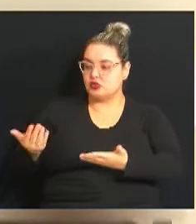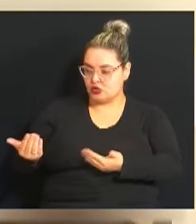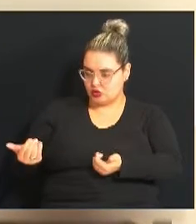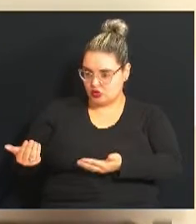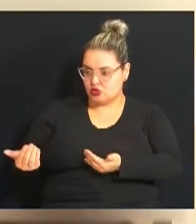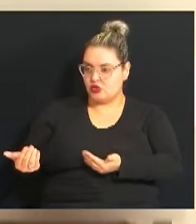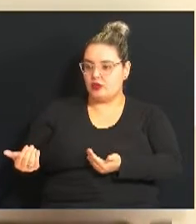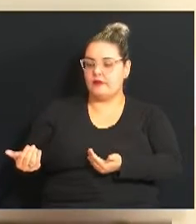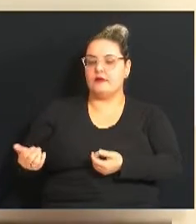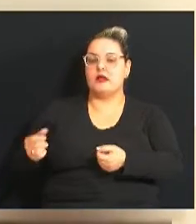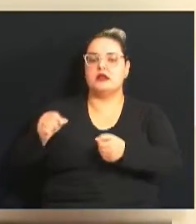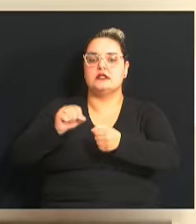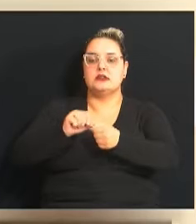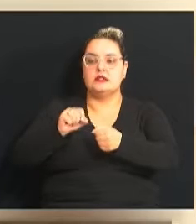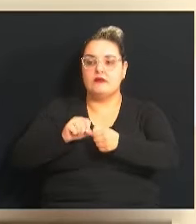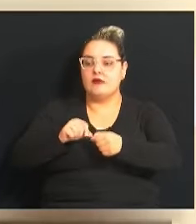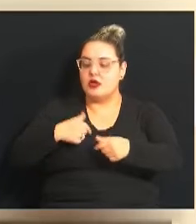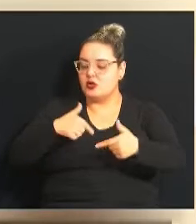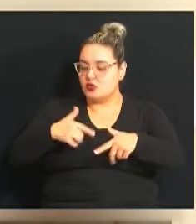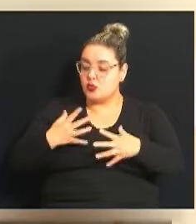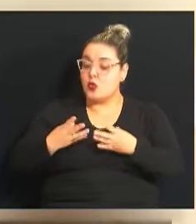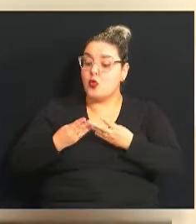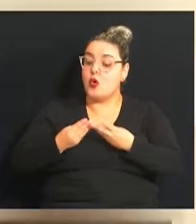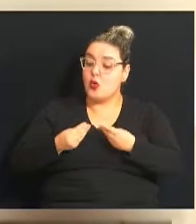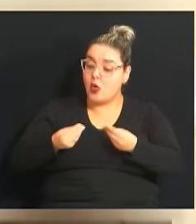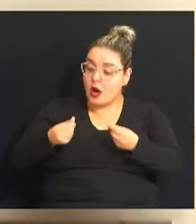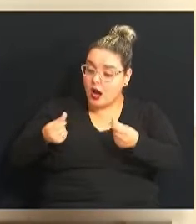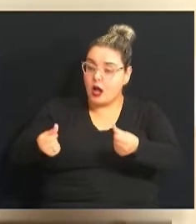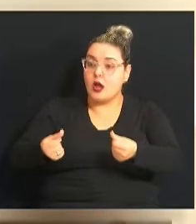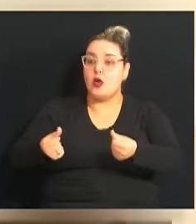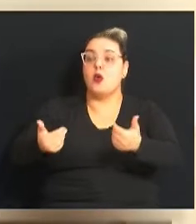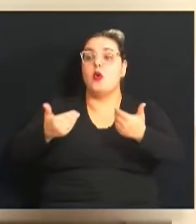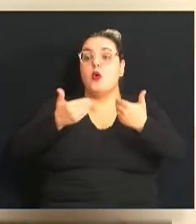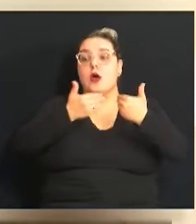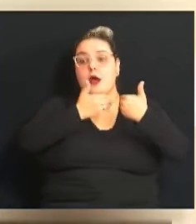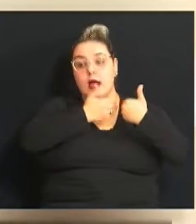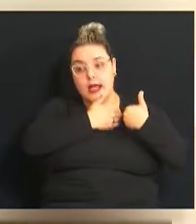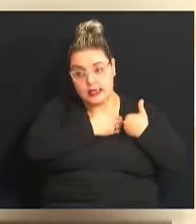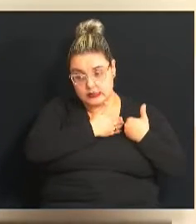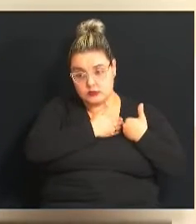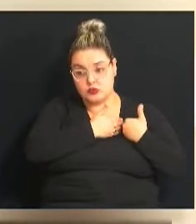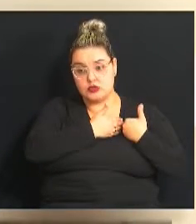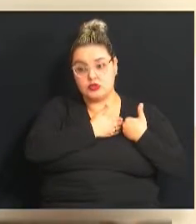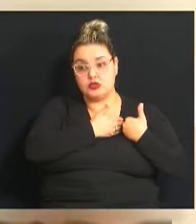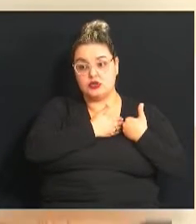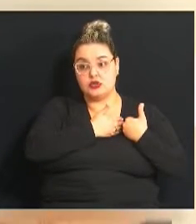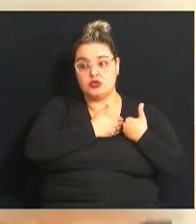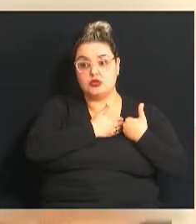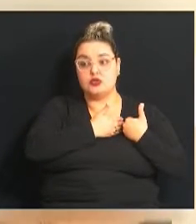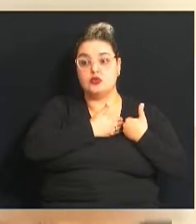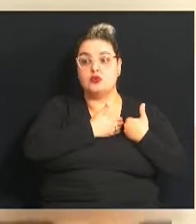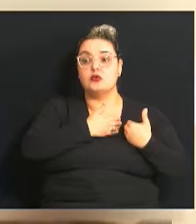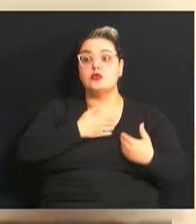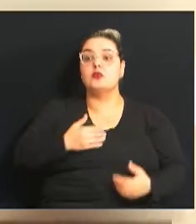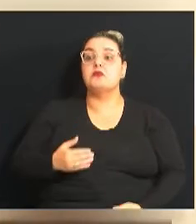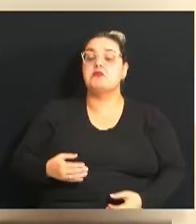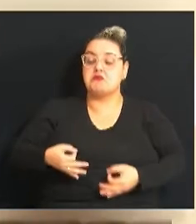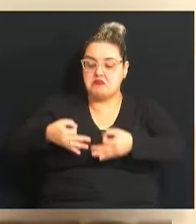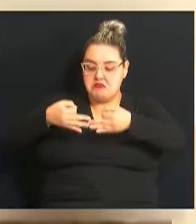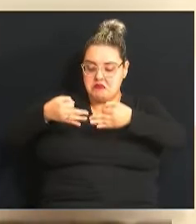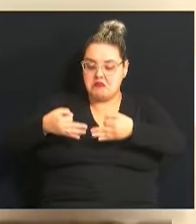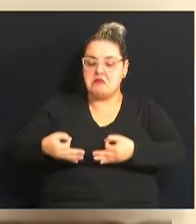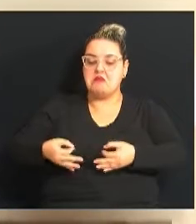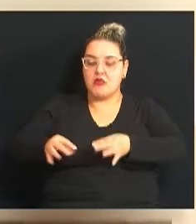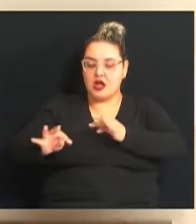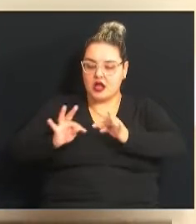seu trabalho com muita qualidade, com muita responsabilidade, com muita maestria, com muita